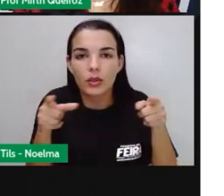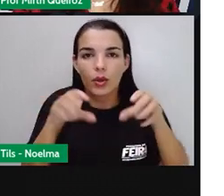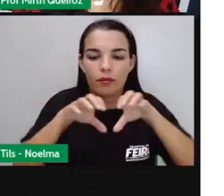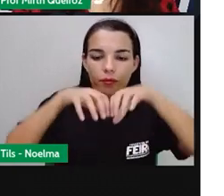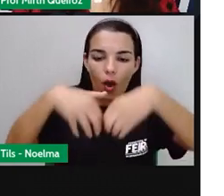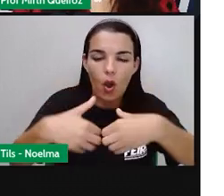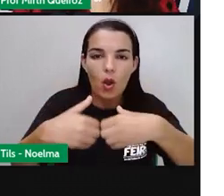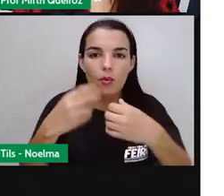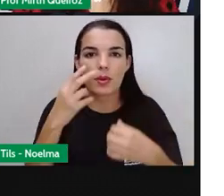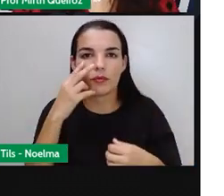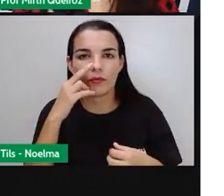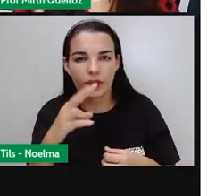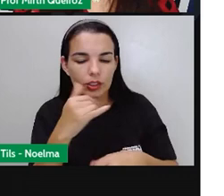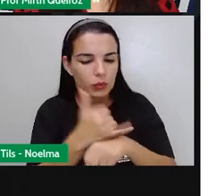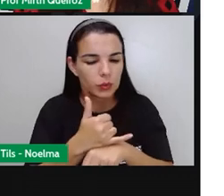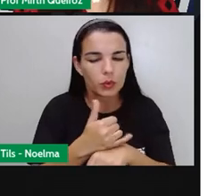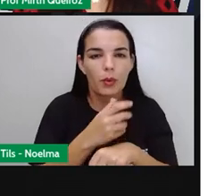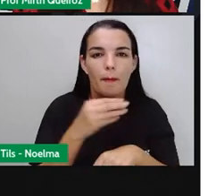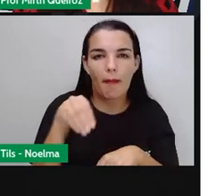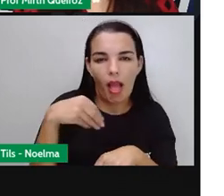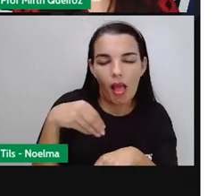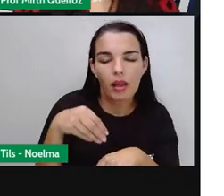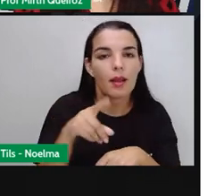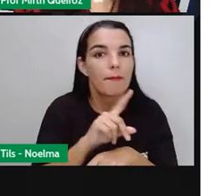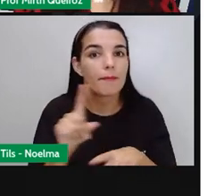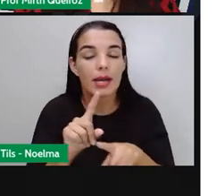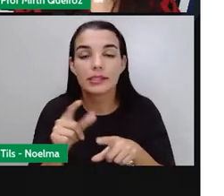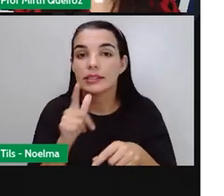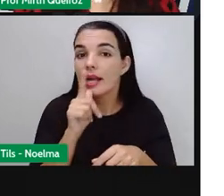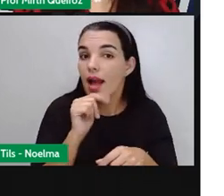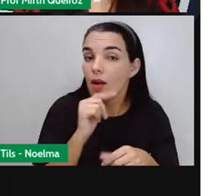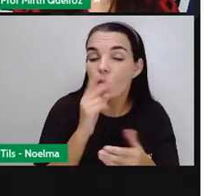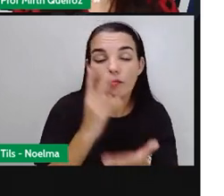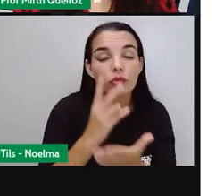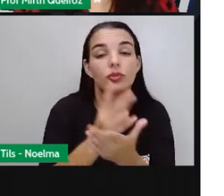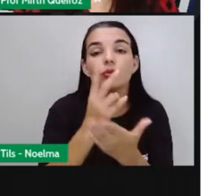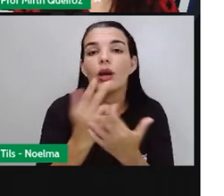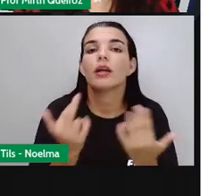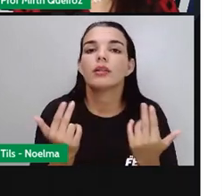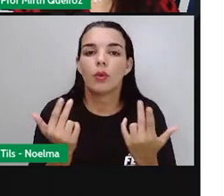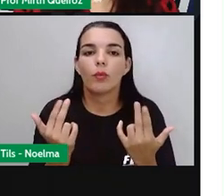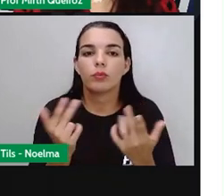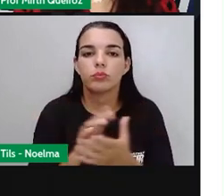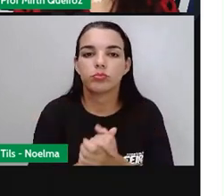forma como você vê, né, mas a composição, ela não se altera.